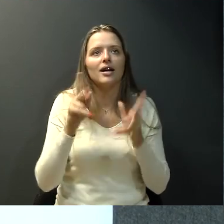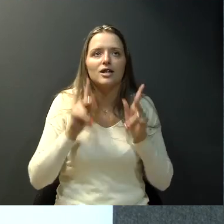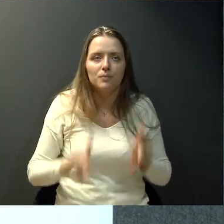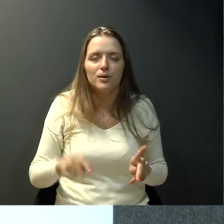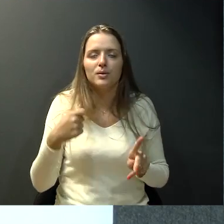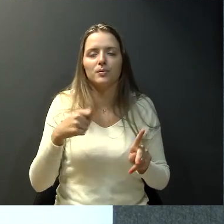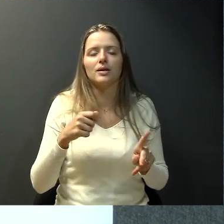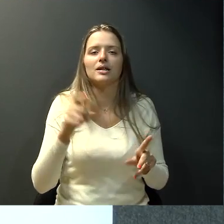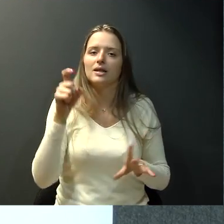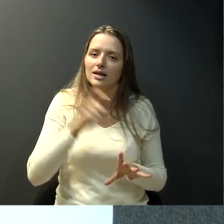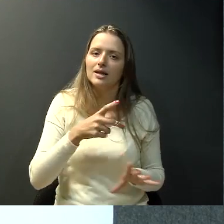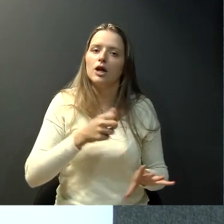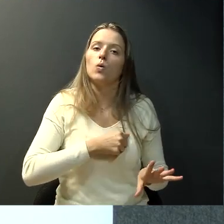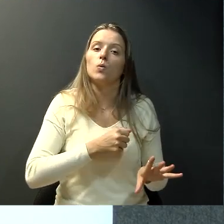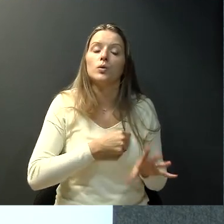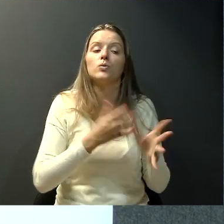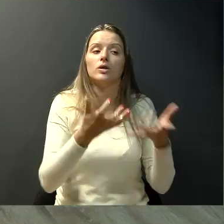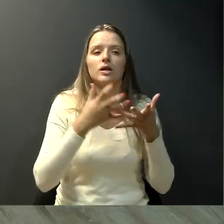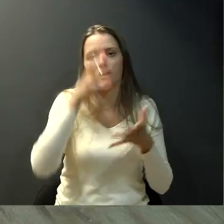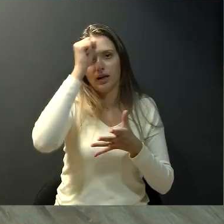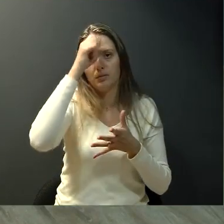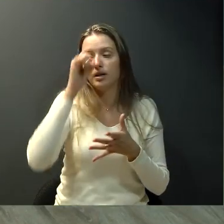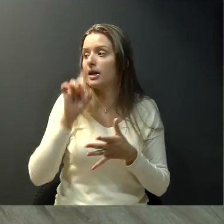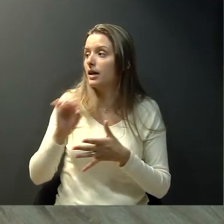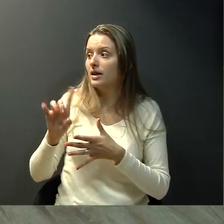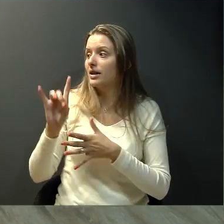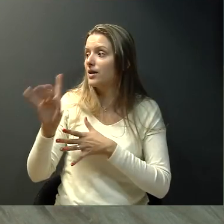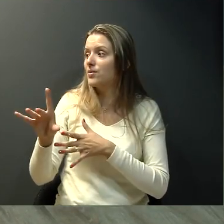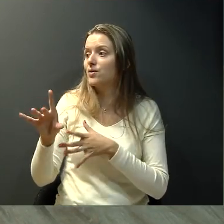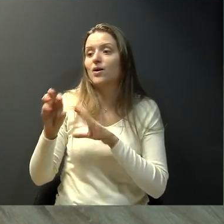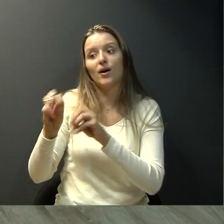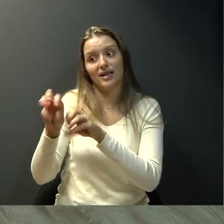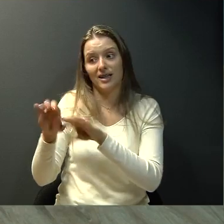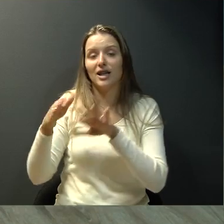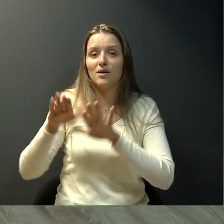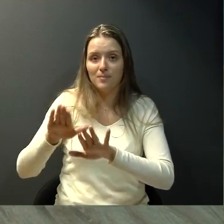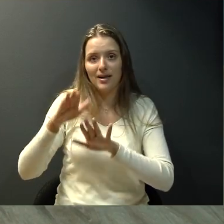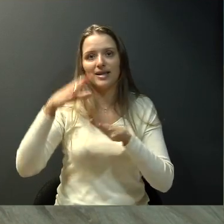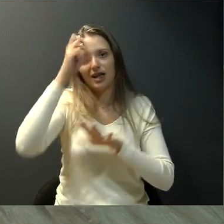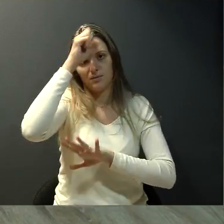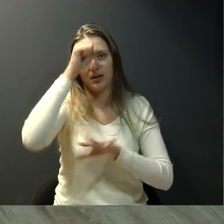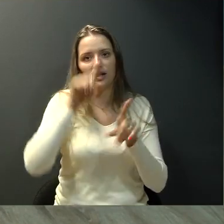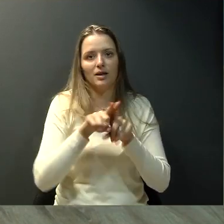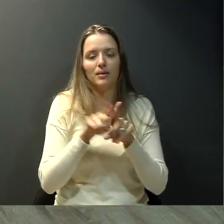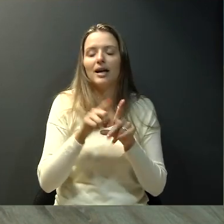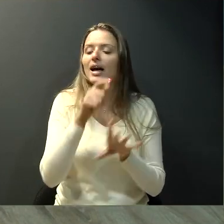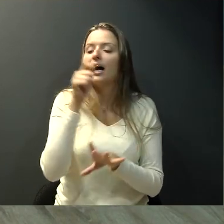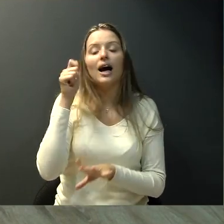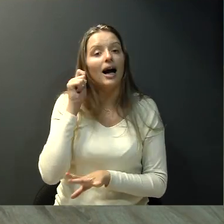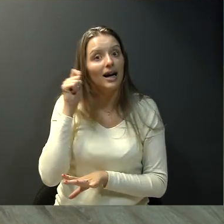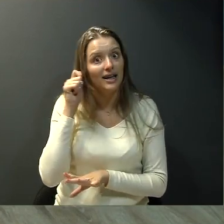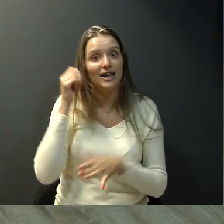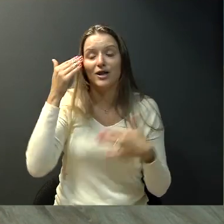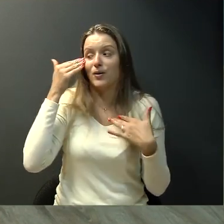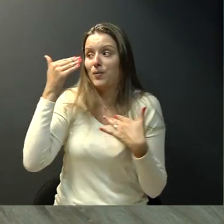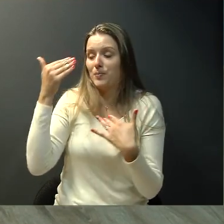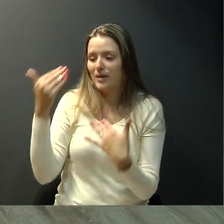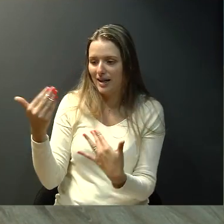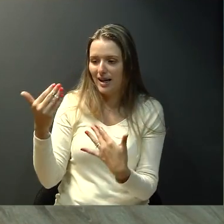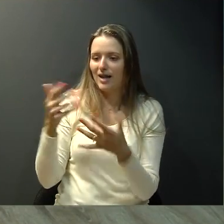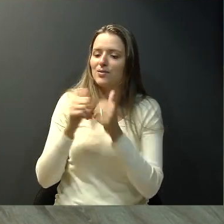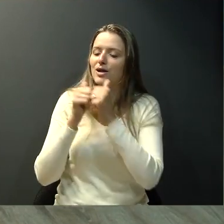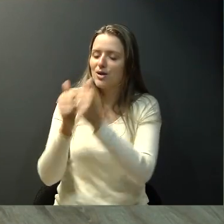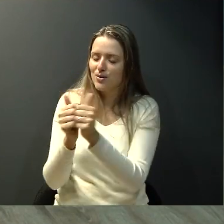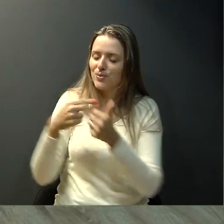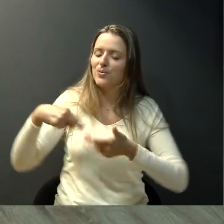bem humildes para querer aprender com eles também, né? Não só ensinar, mas isso também aí, aprender. Isso aí. Aline, muito obrigada por compartilhares a tua